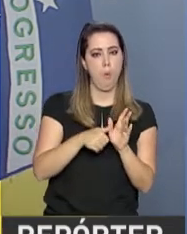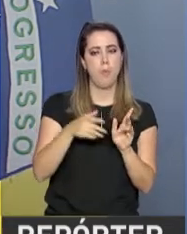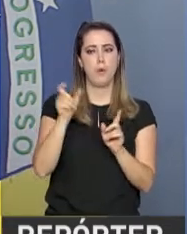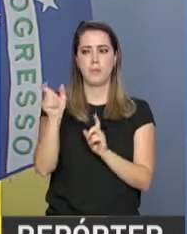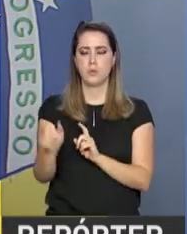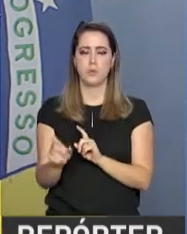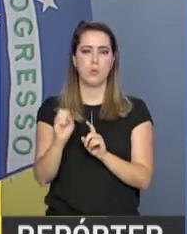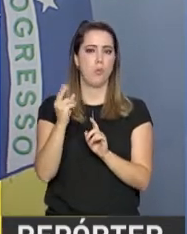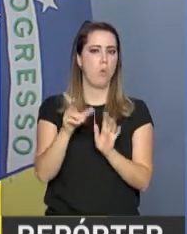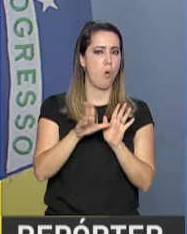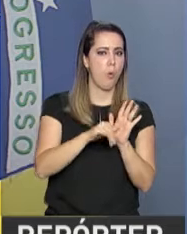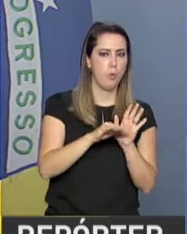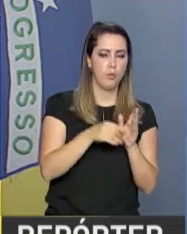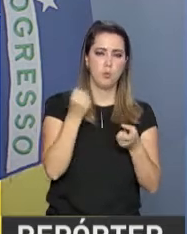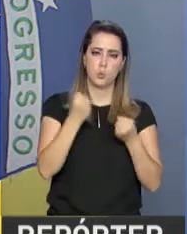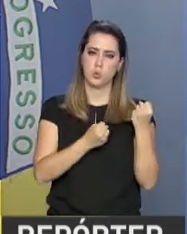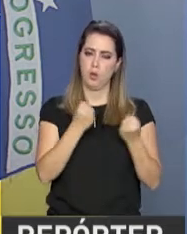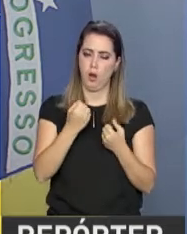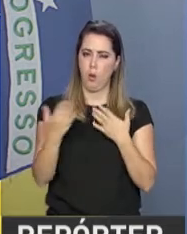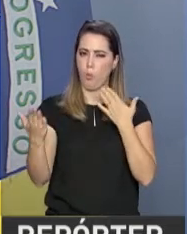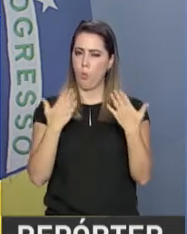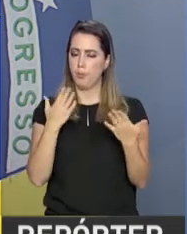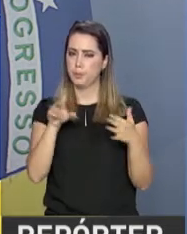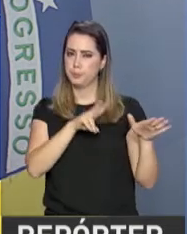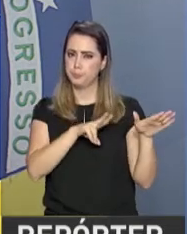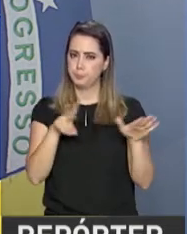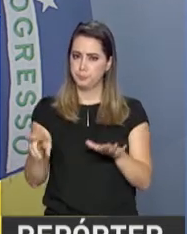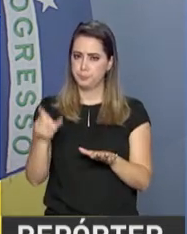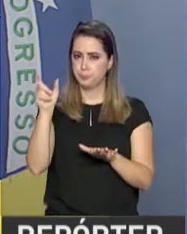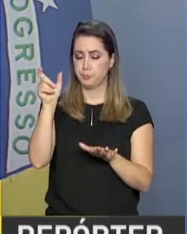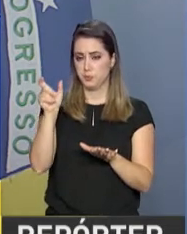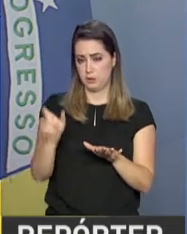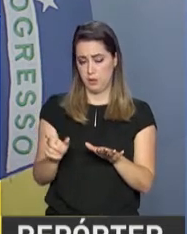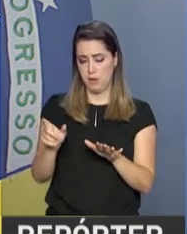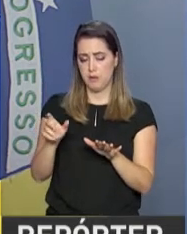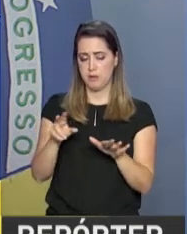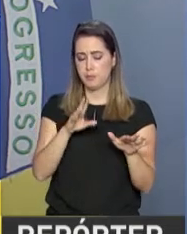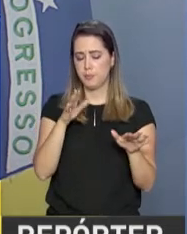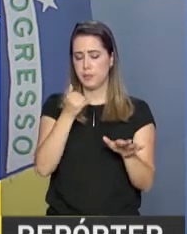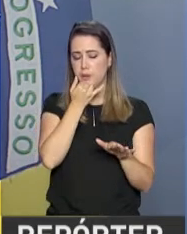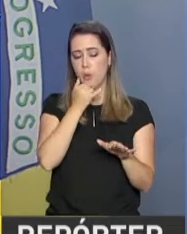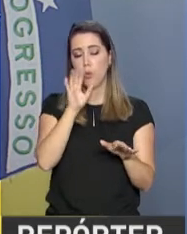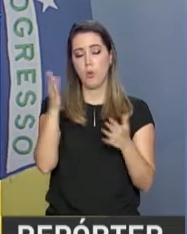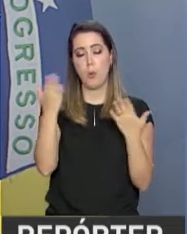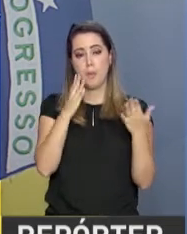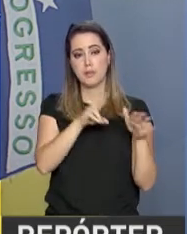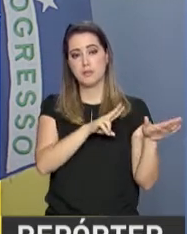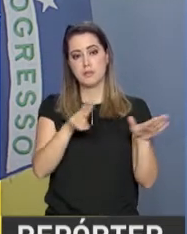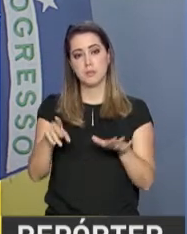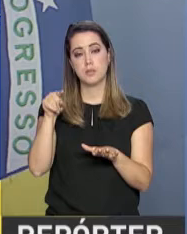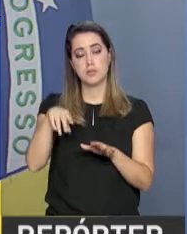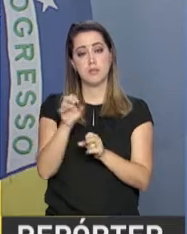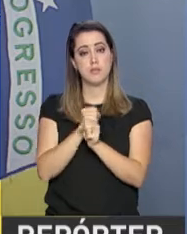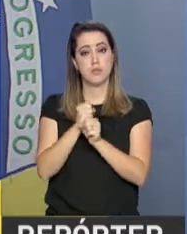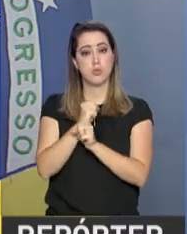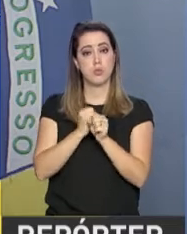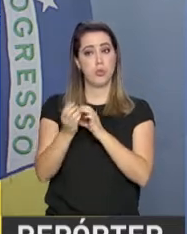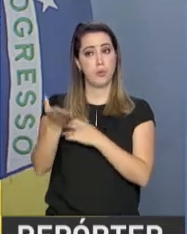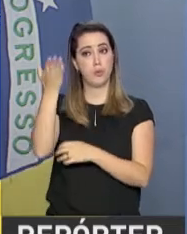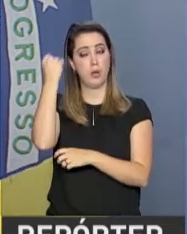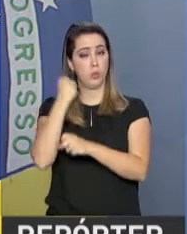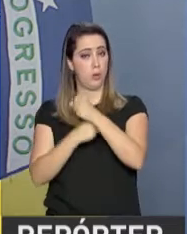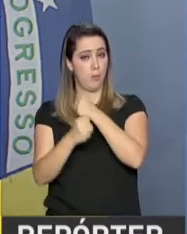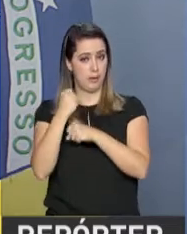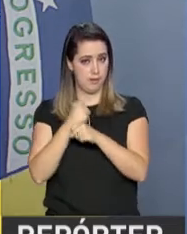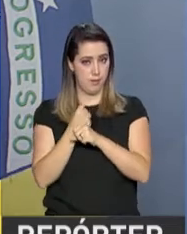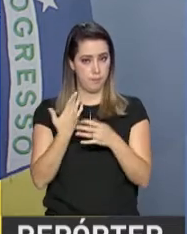veículo, quando tomada a comparação da Semana Santa de 2017 e a Semana Santa do corrente ano. No